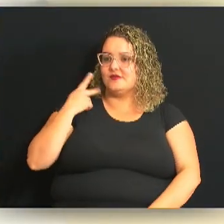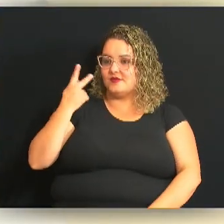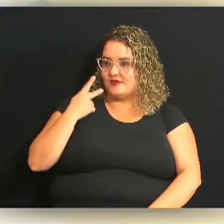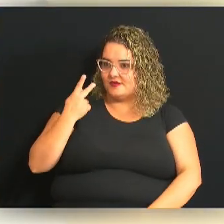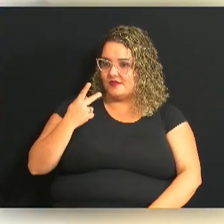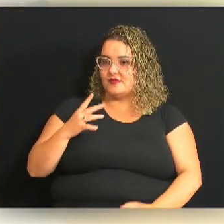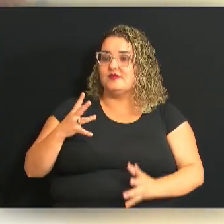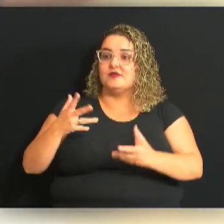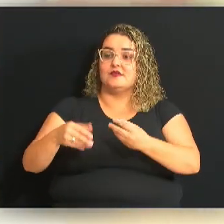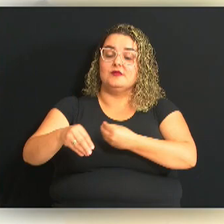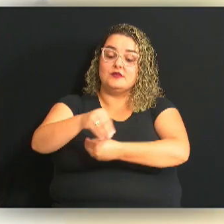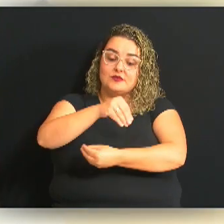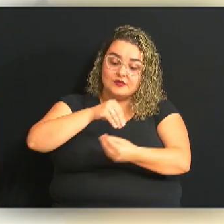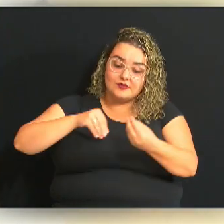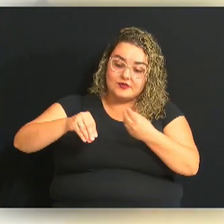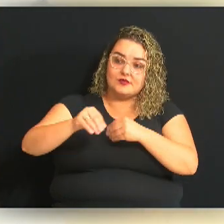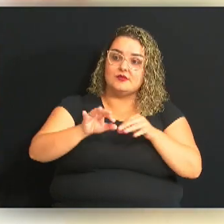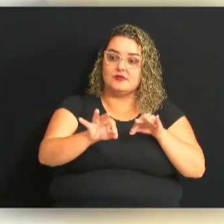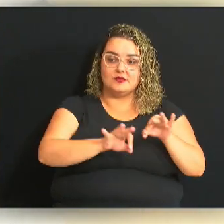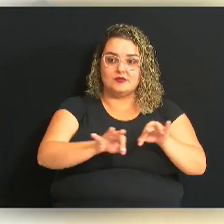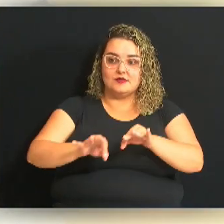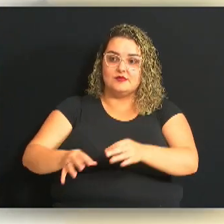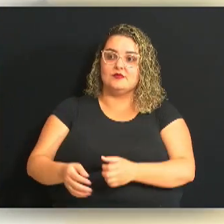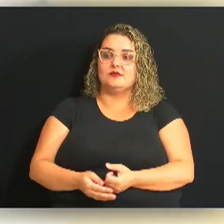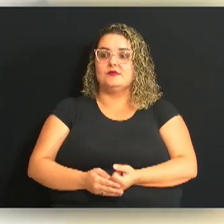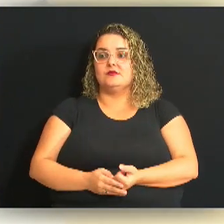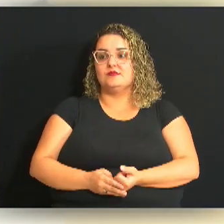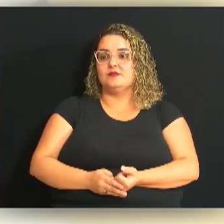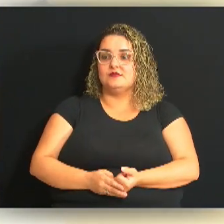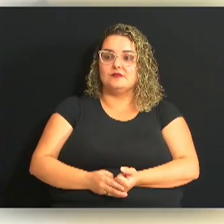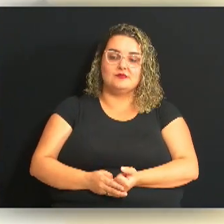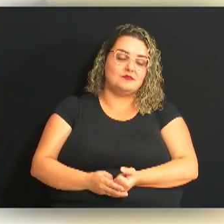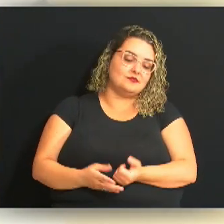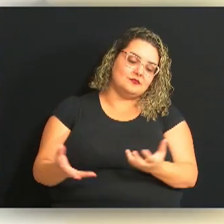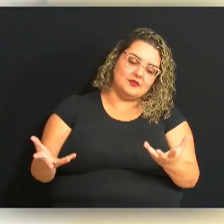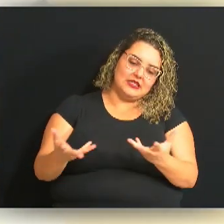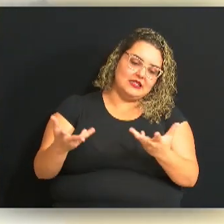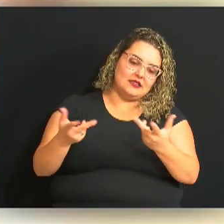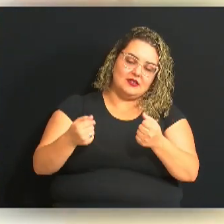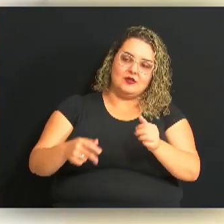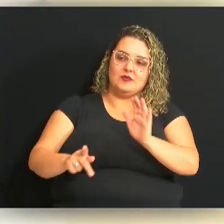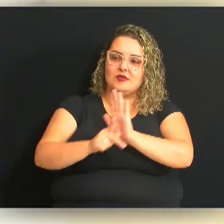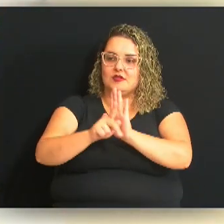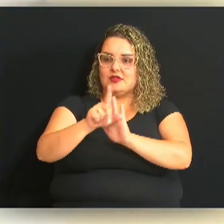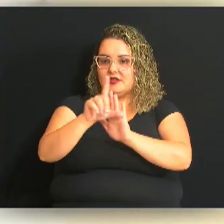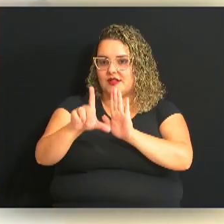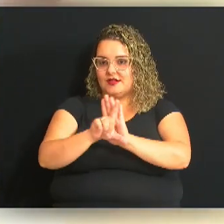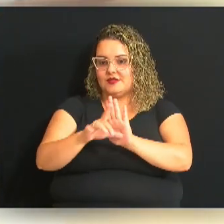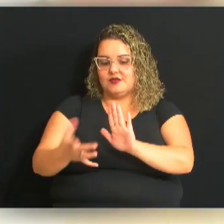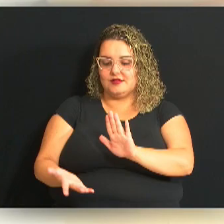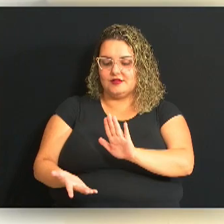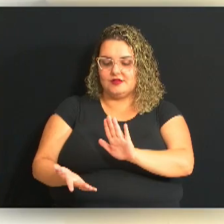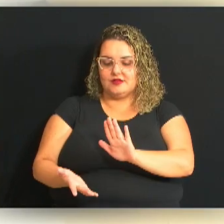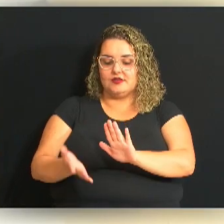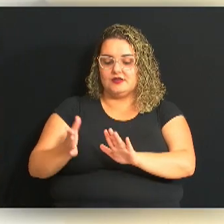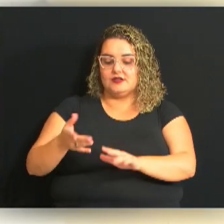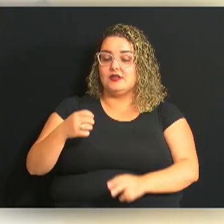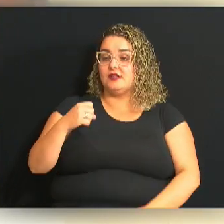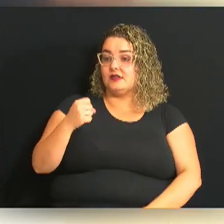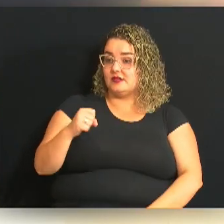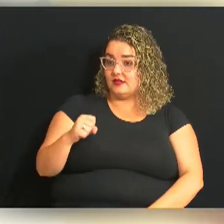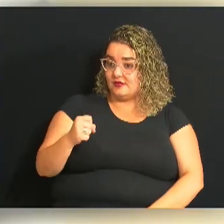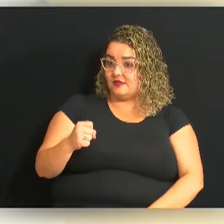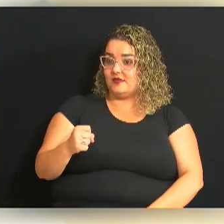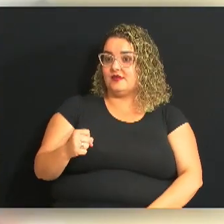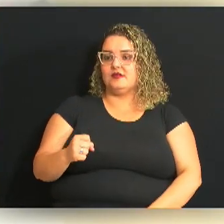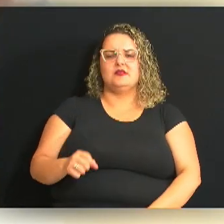os envolvidos nesse projeto maravilhoso, né? Projeto de lei, que já está na sua 8ª edição e com